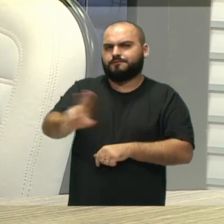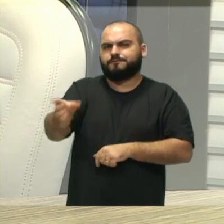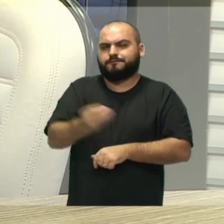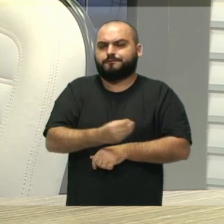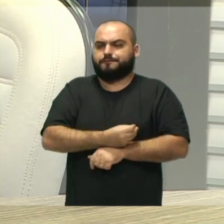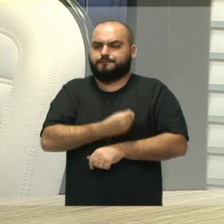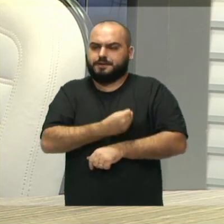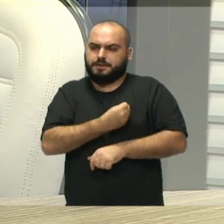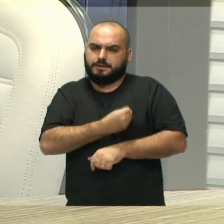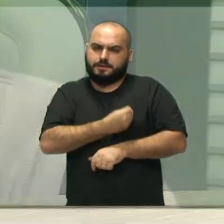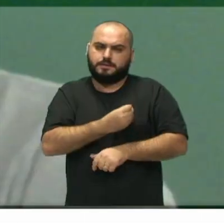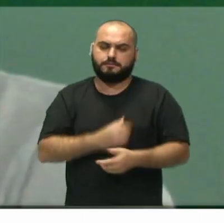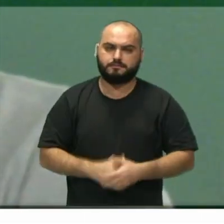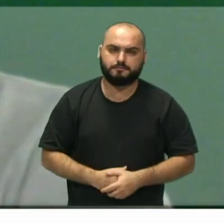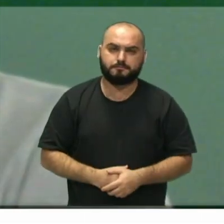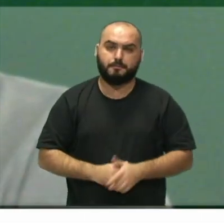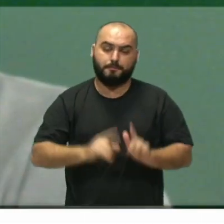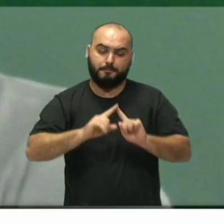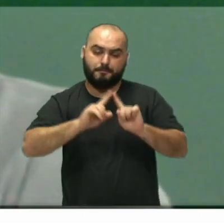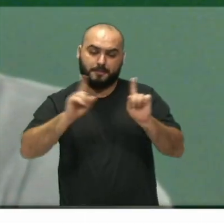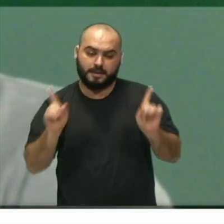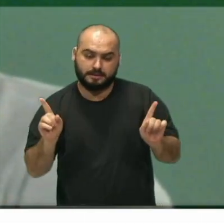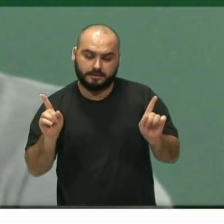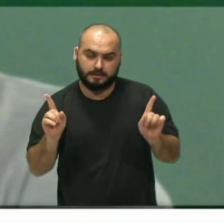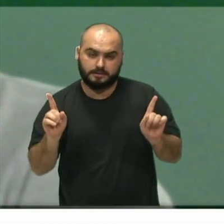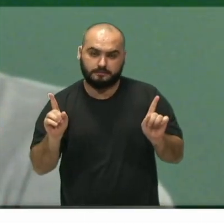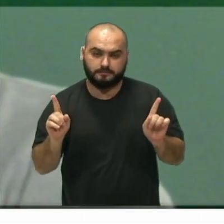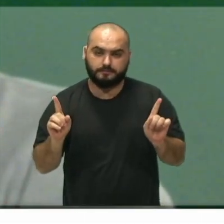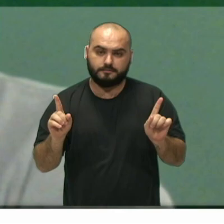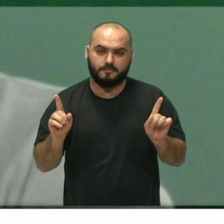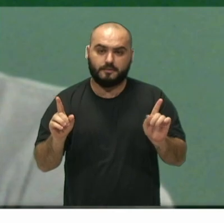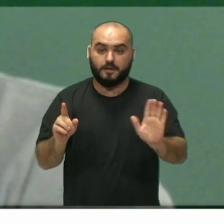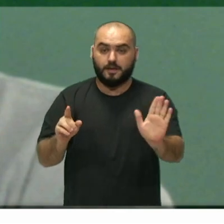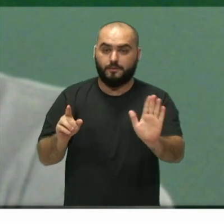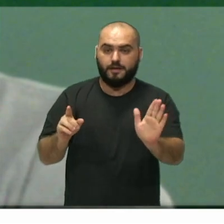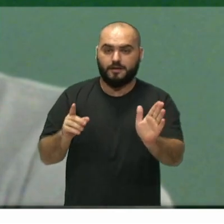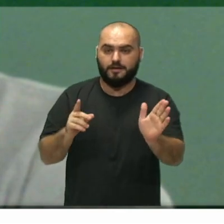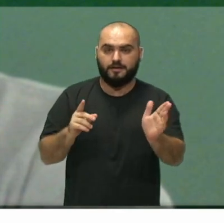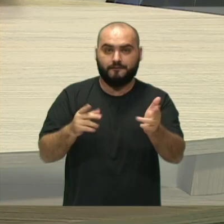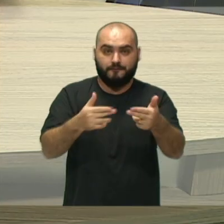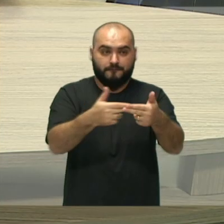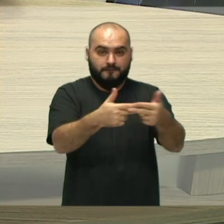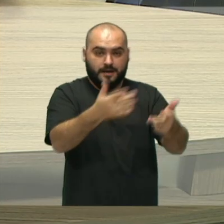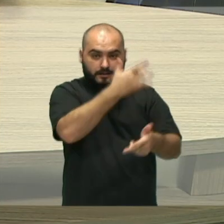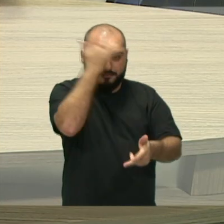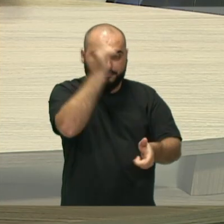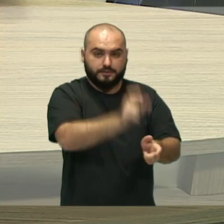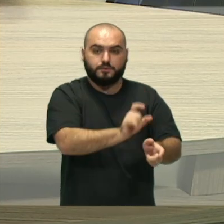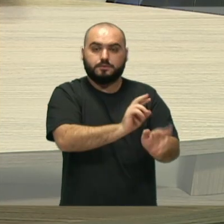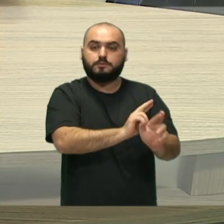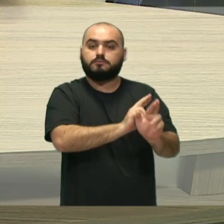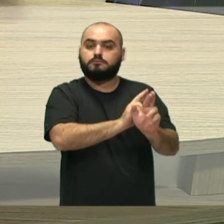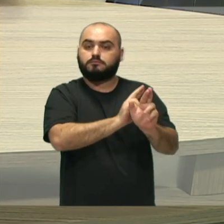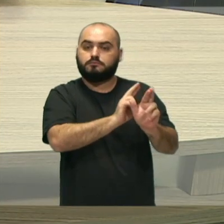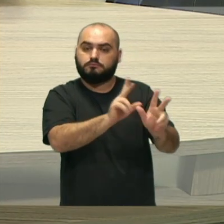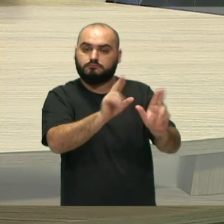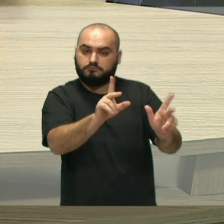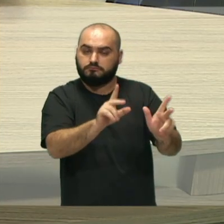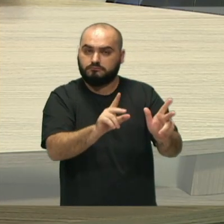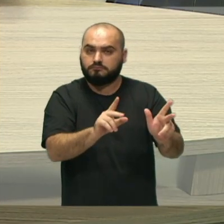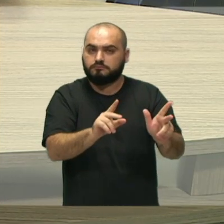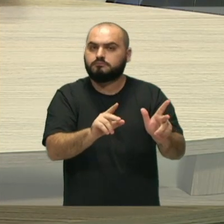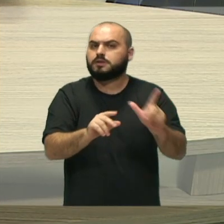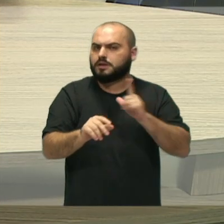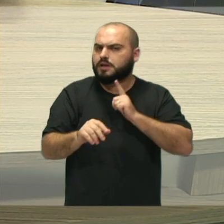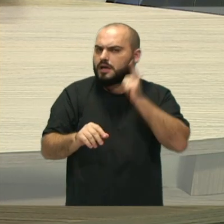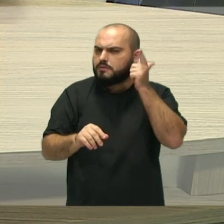vida, mas não é o que acontece com a maioria das pessoas. Eu acho que talvez quem conseguiu um pouco